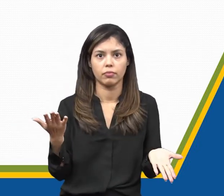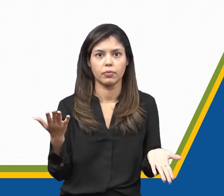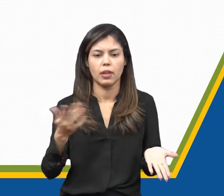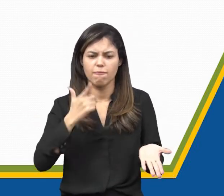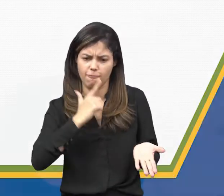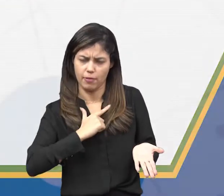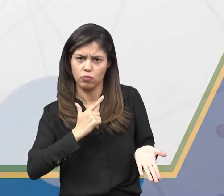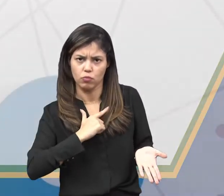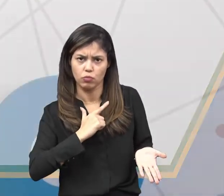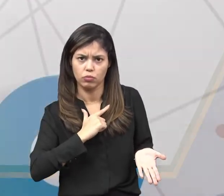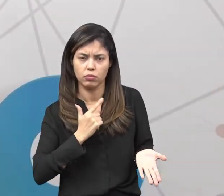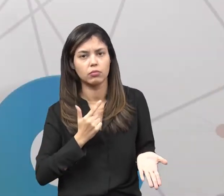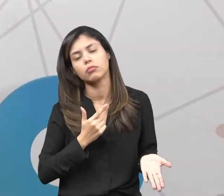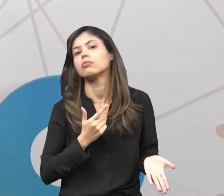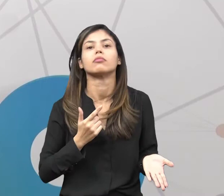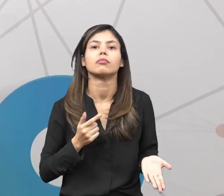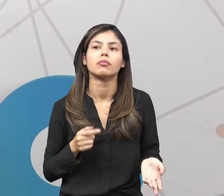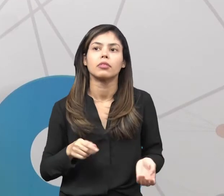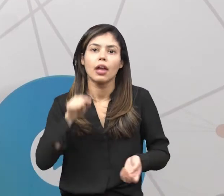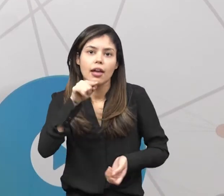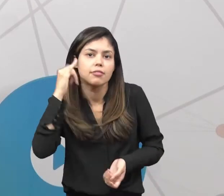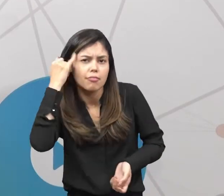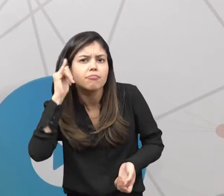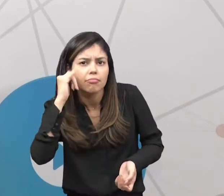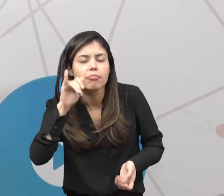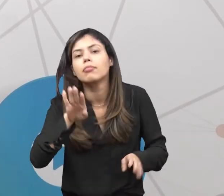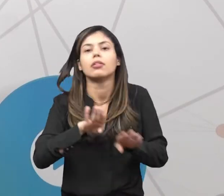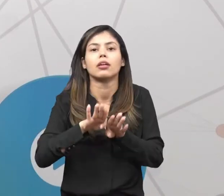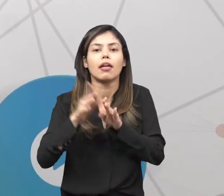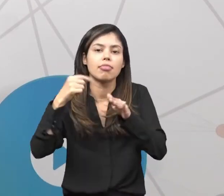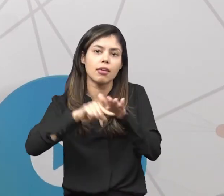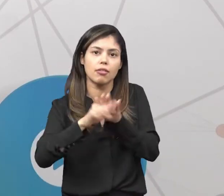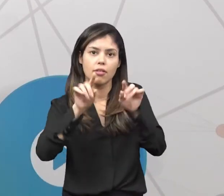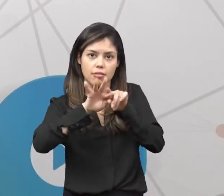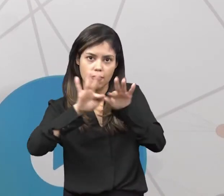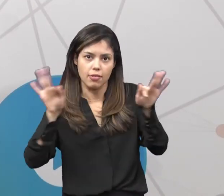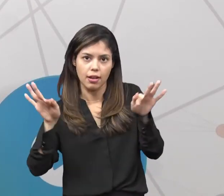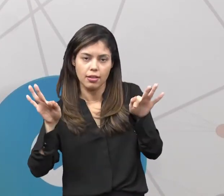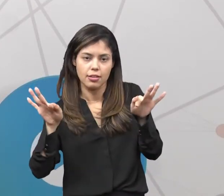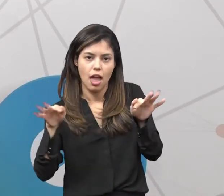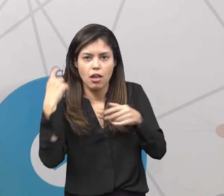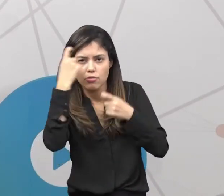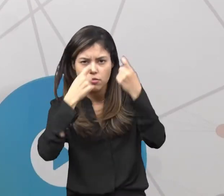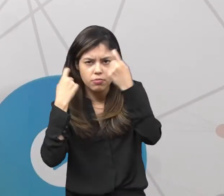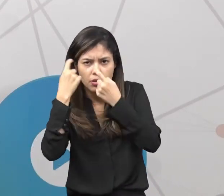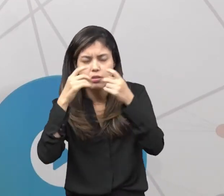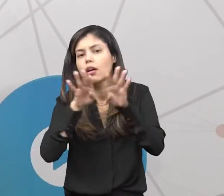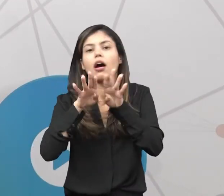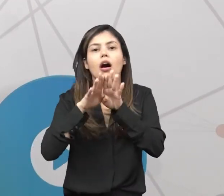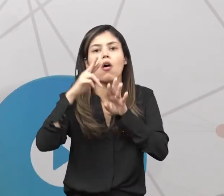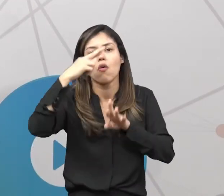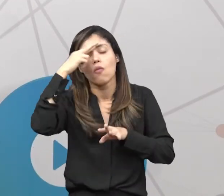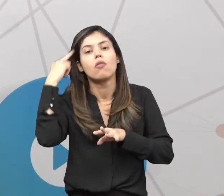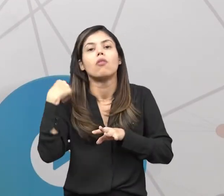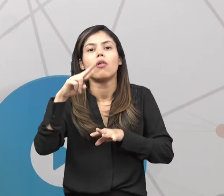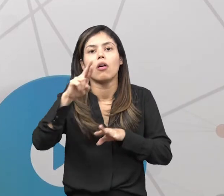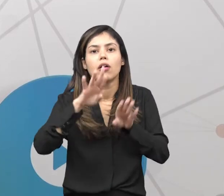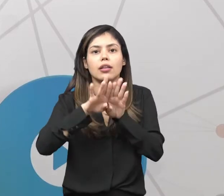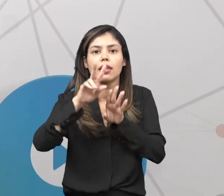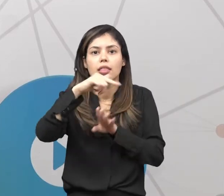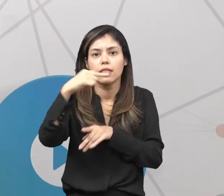es feo. Essa ideia, dentro dessa frase, é de expressar uma ordem